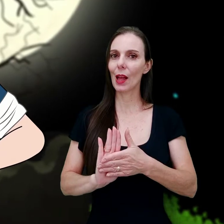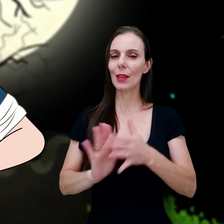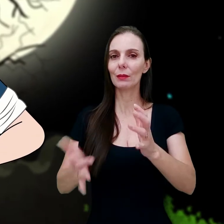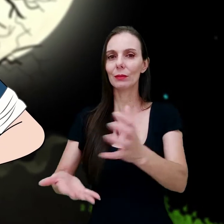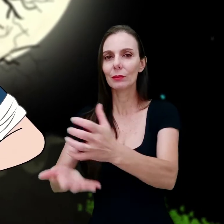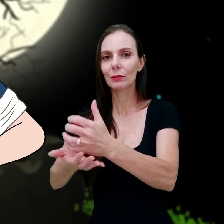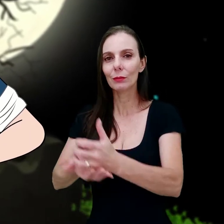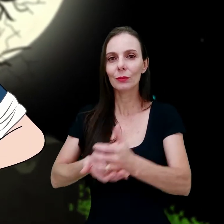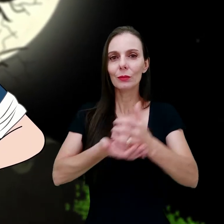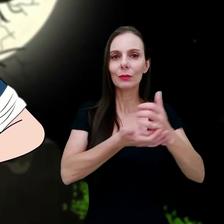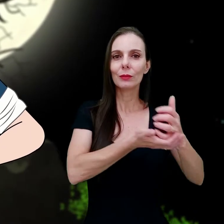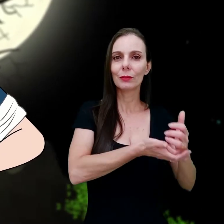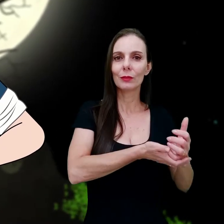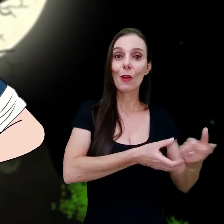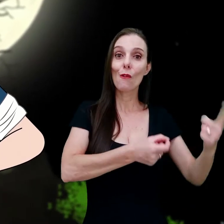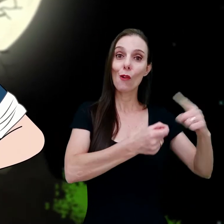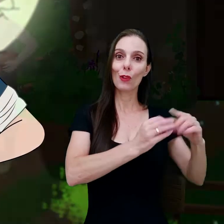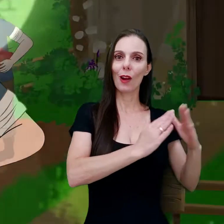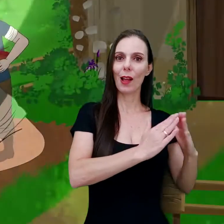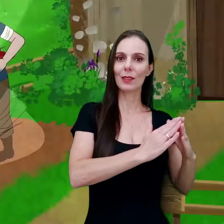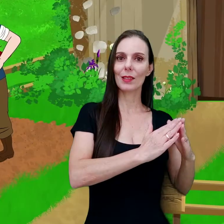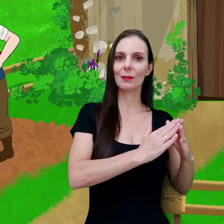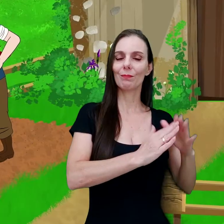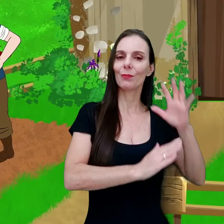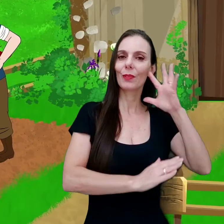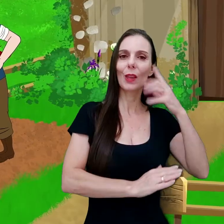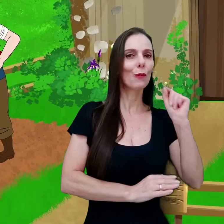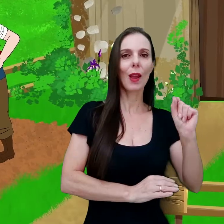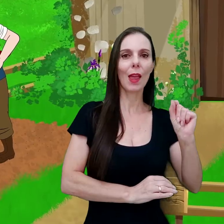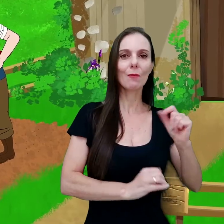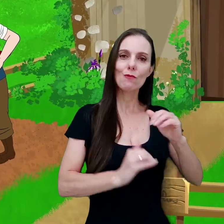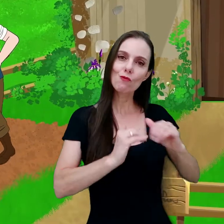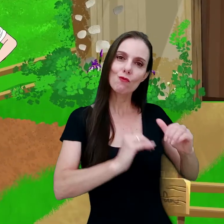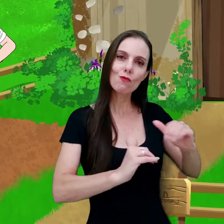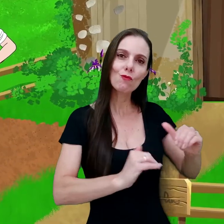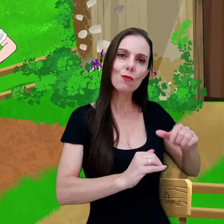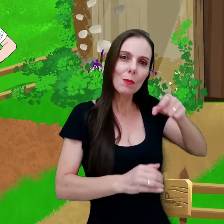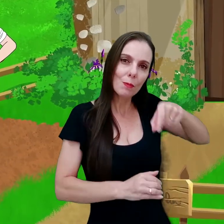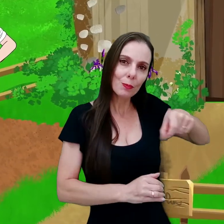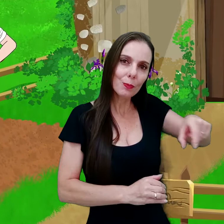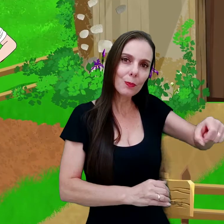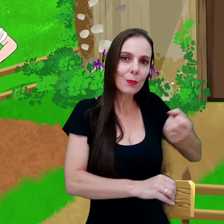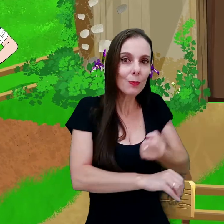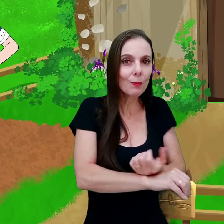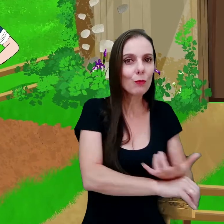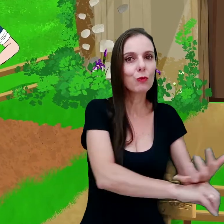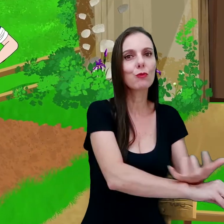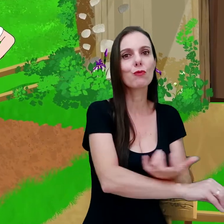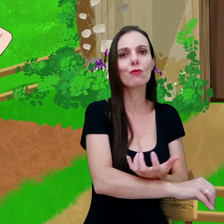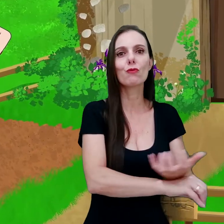proposta e voltou para casa com as sementes. E então ele decidiu plantar as sementes.